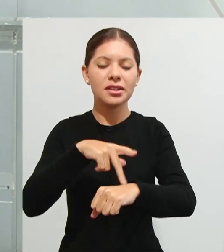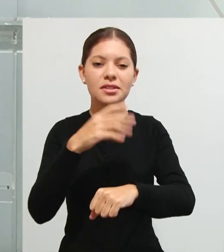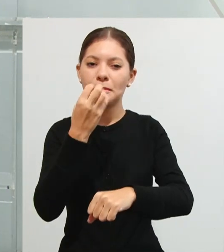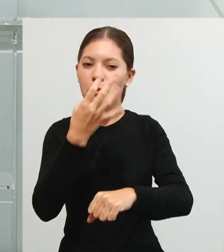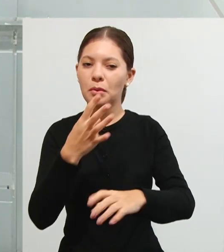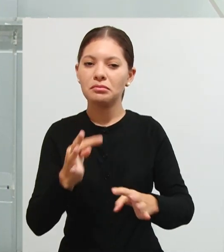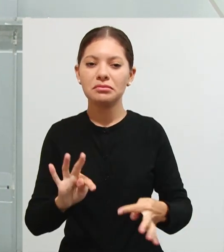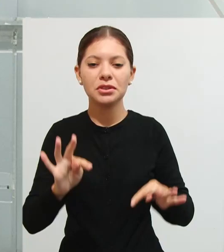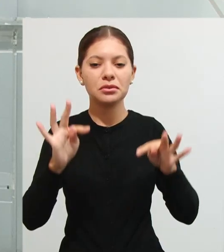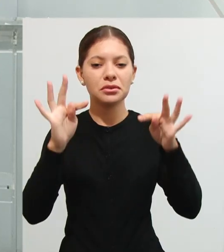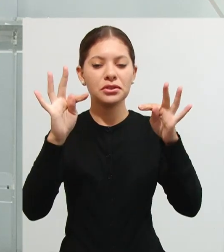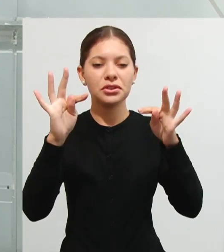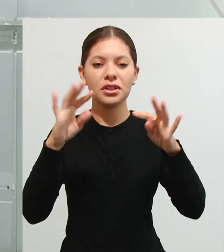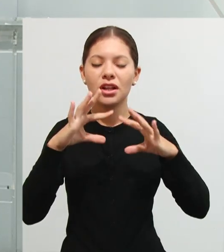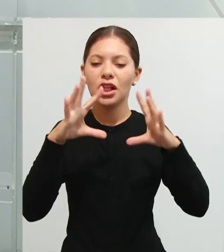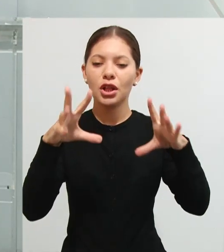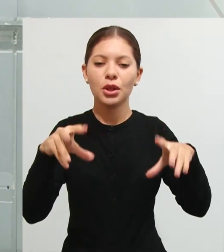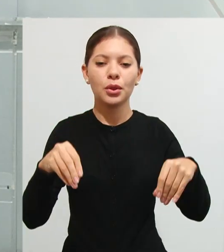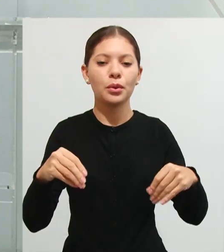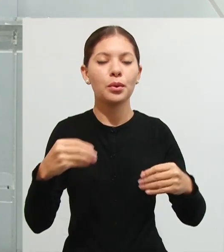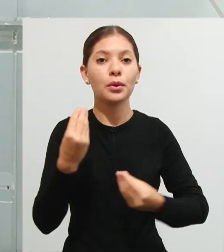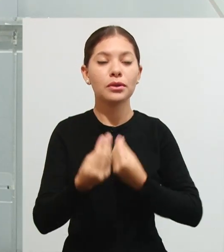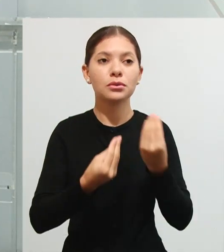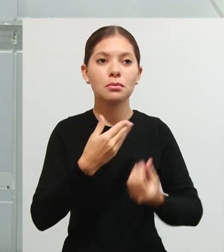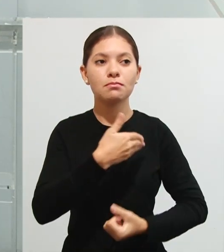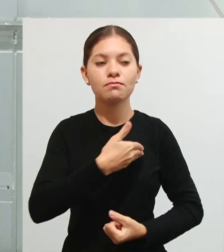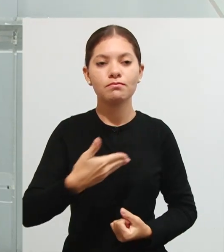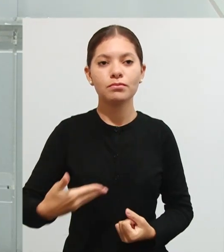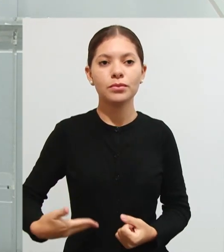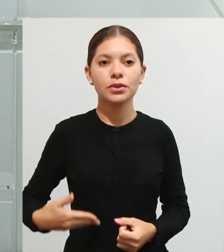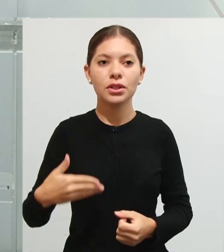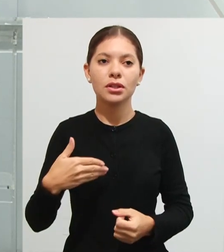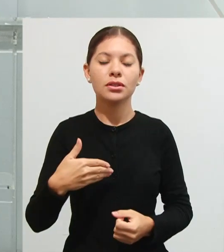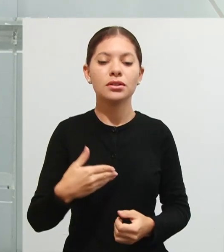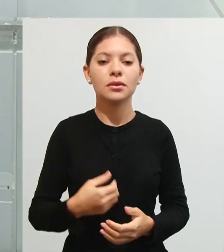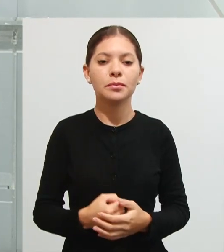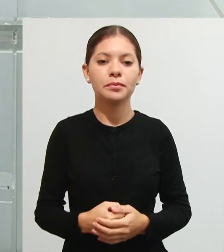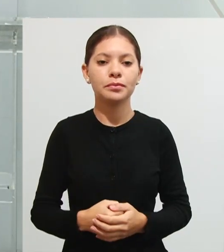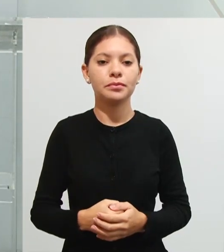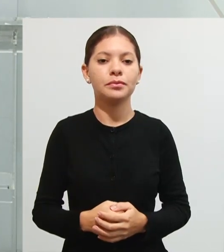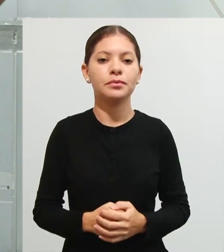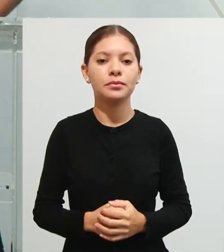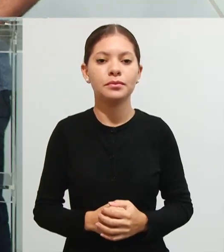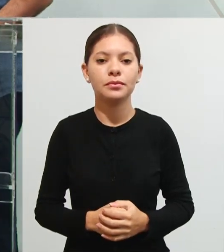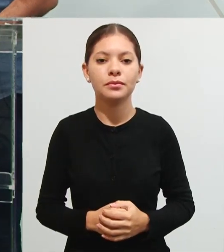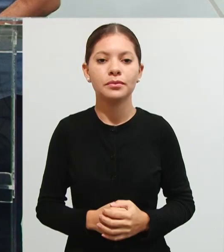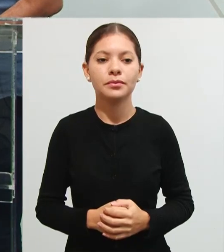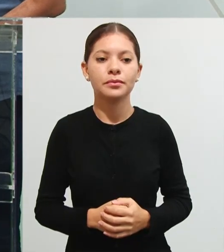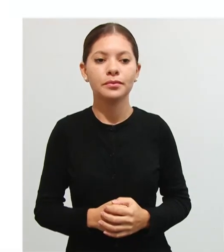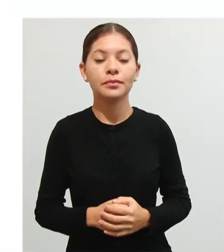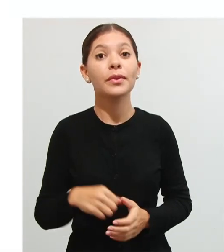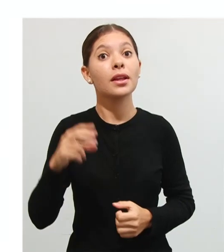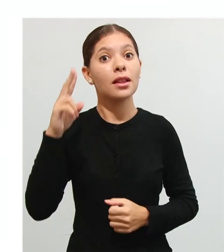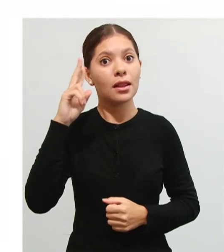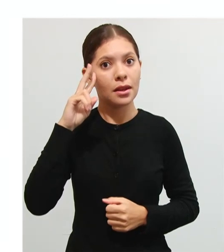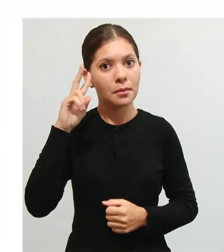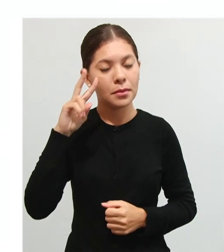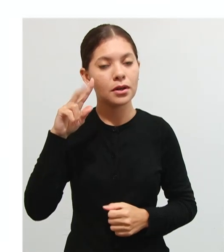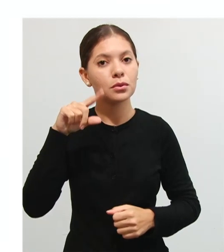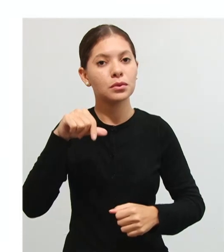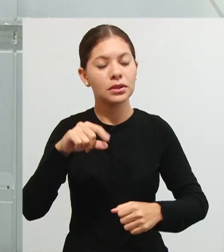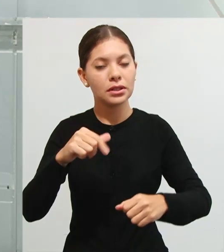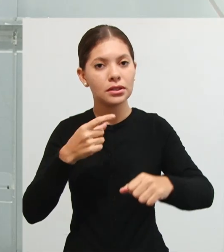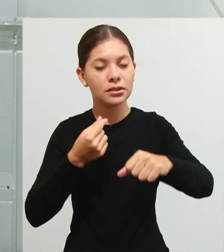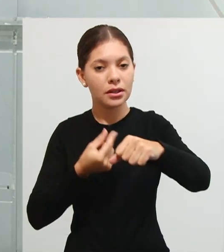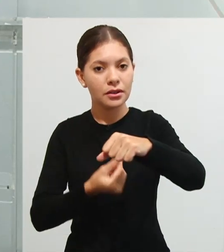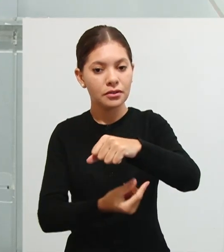mundo. Todas elas a partir de políticas públicas, de política de desenvolvimento estatal. Lembrando que esse investimento do